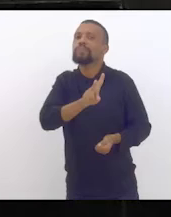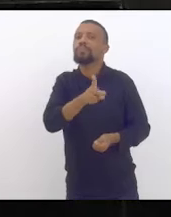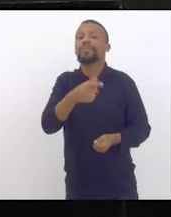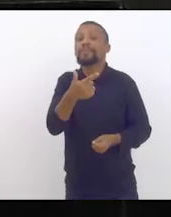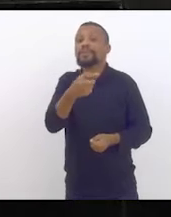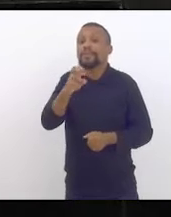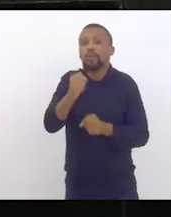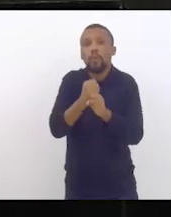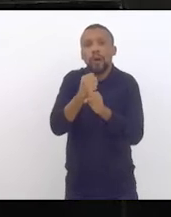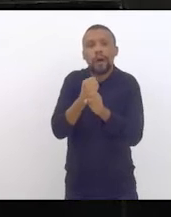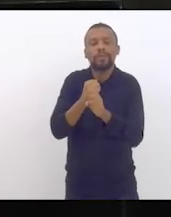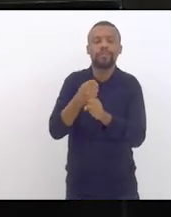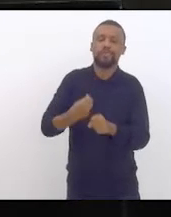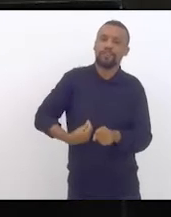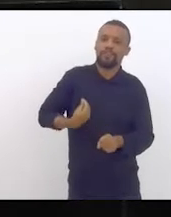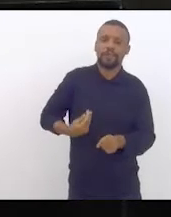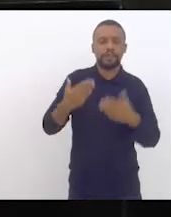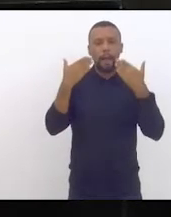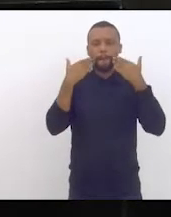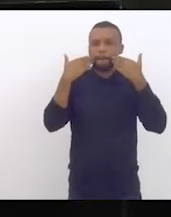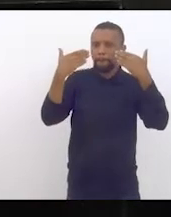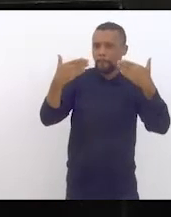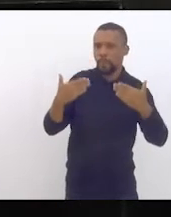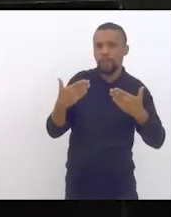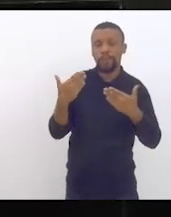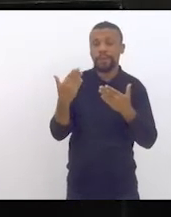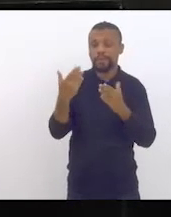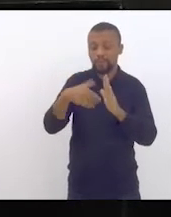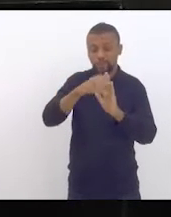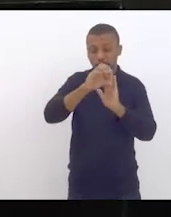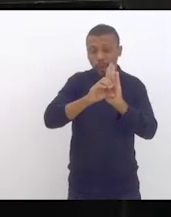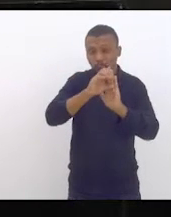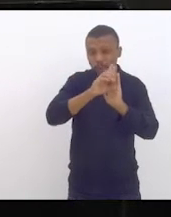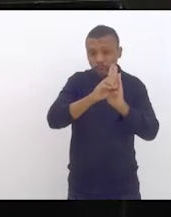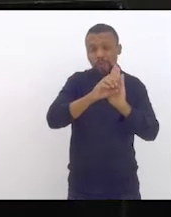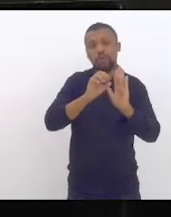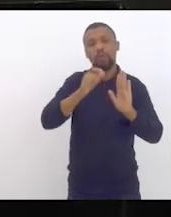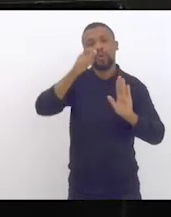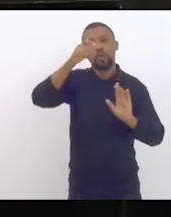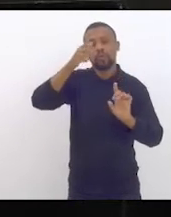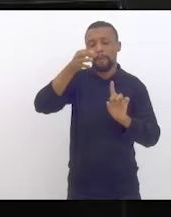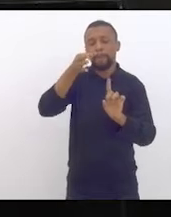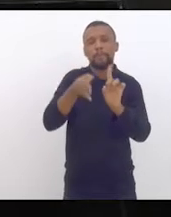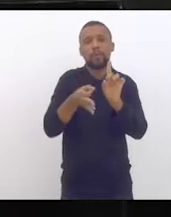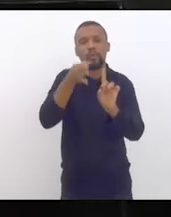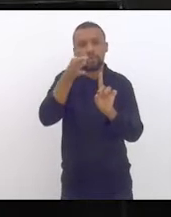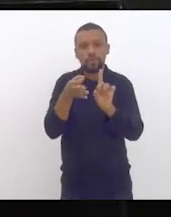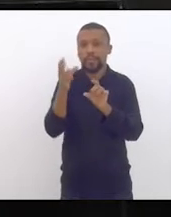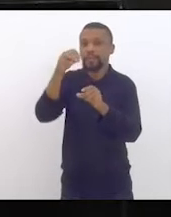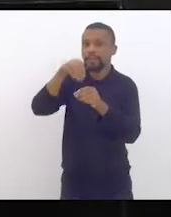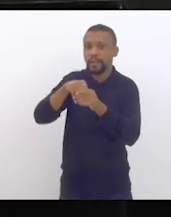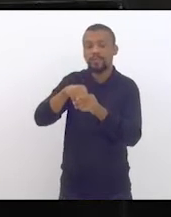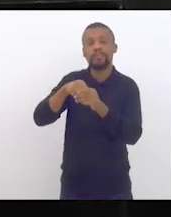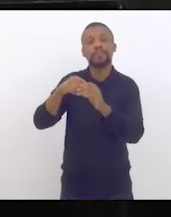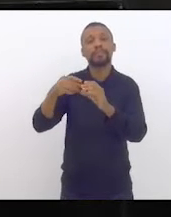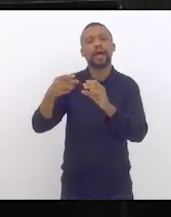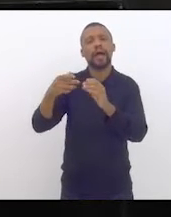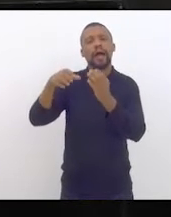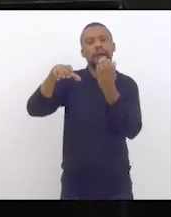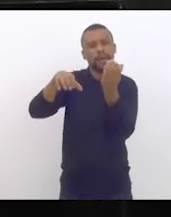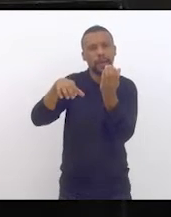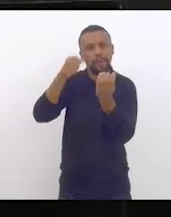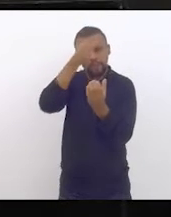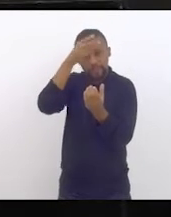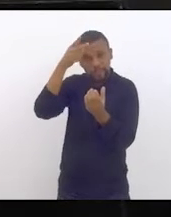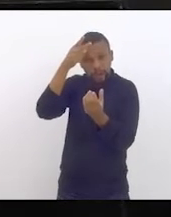25 anos de vida pública dentre elas no meu currículo como procuradora da Câmara Municipal da minha cidade